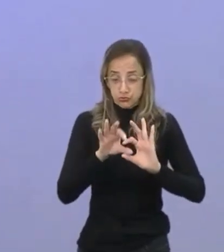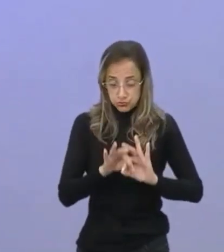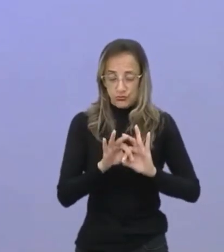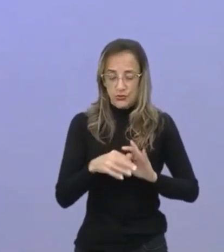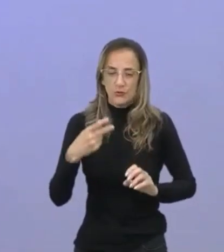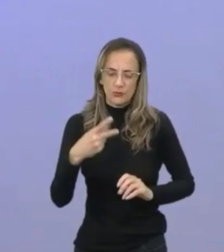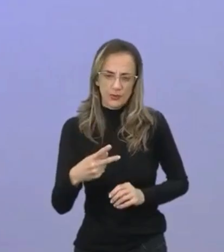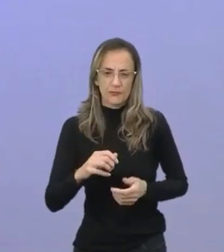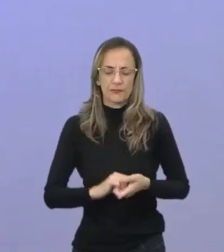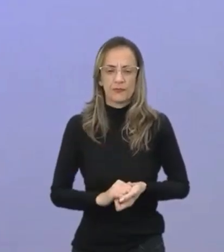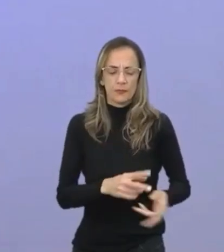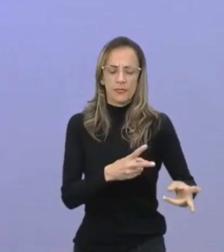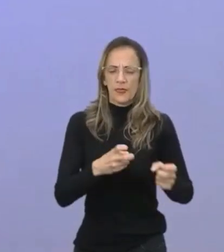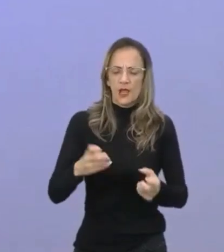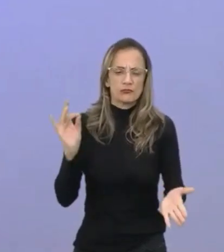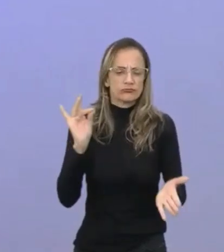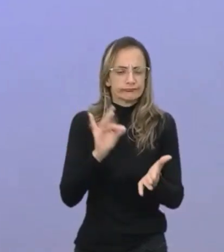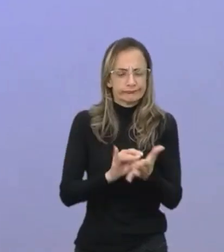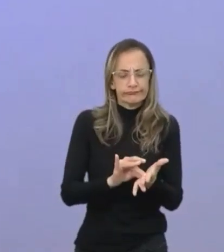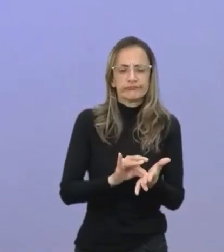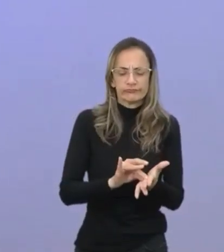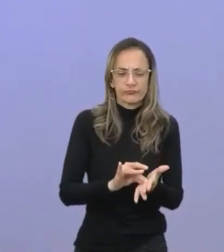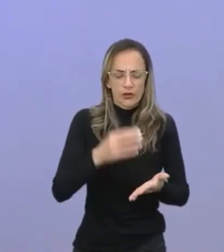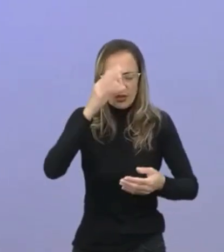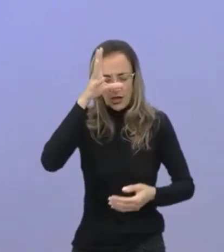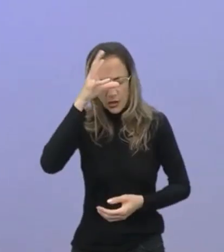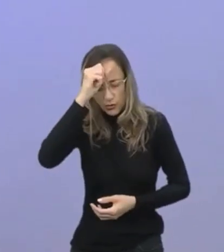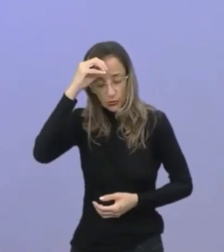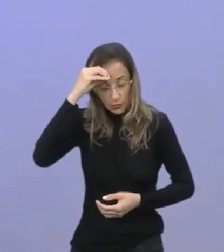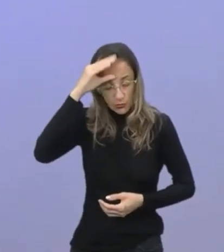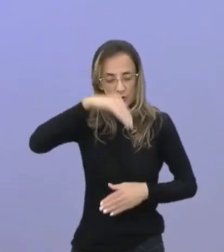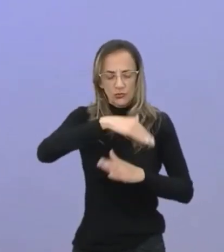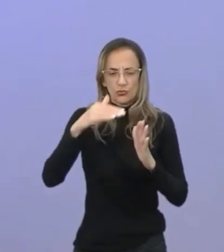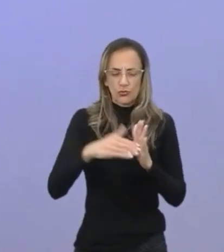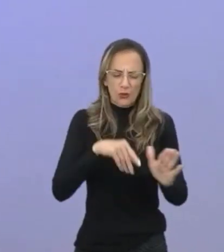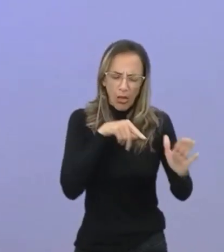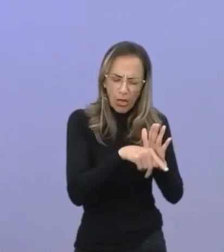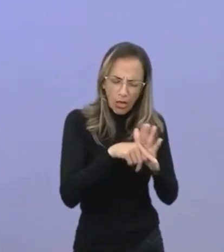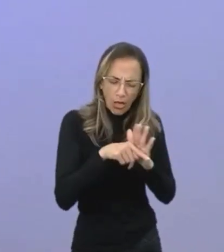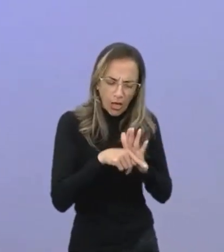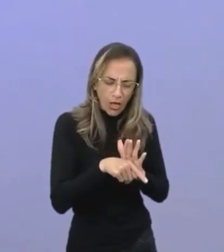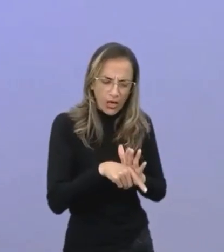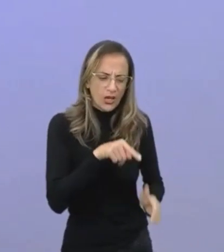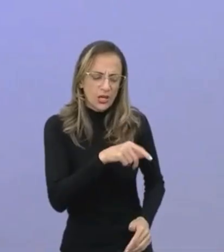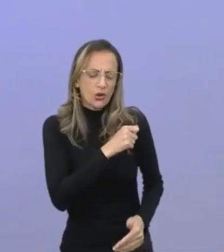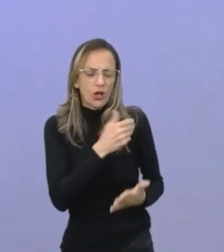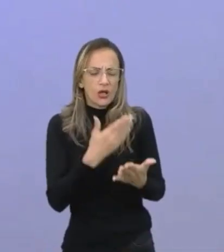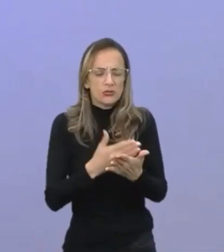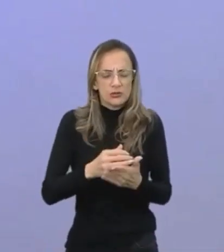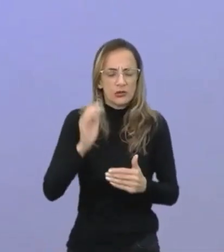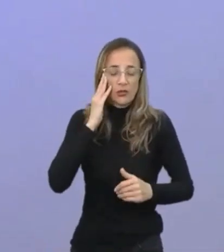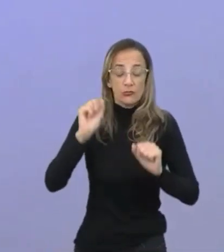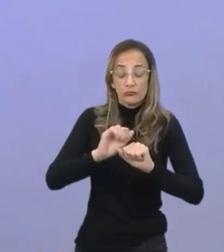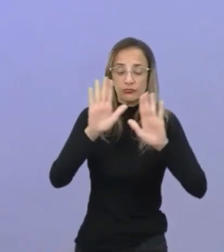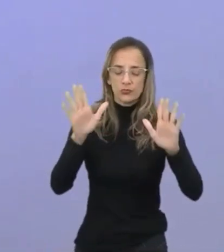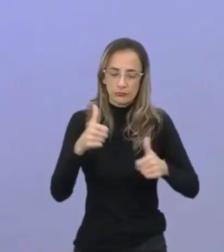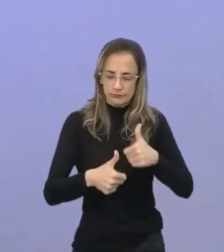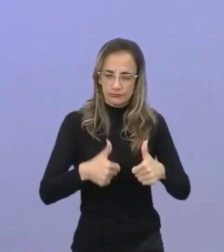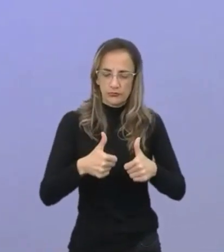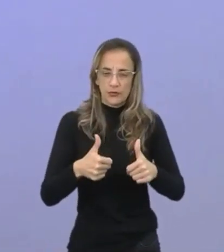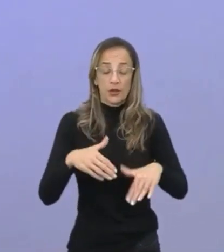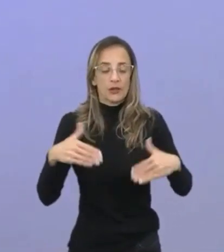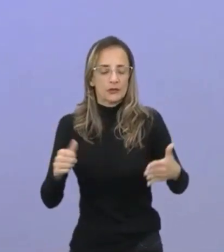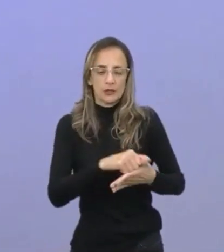ali a verificação afirmativa, que ajuda, então, a compreensão de tudo isso. Faça perguntas, questione os estudantes, ok, professores? Então, fique, então,